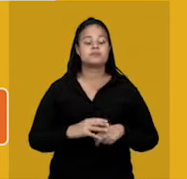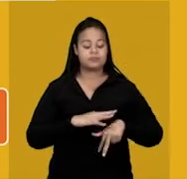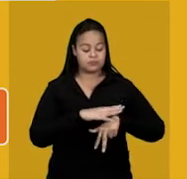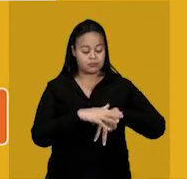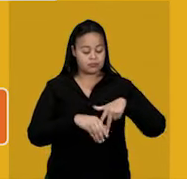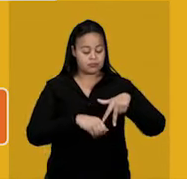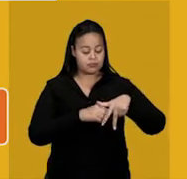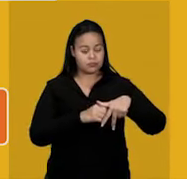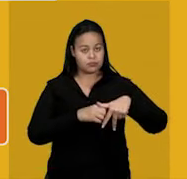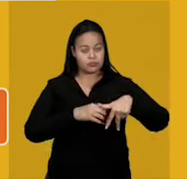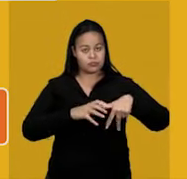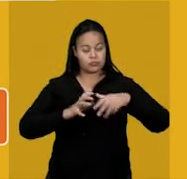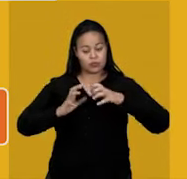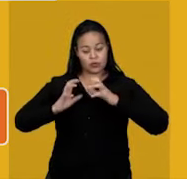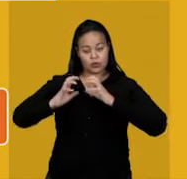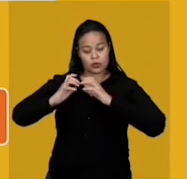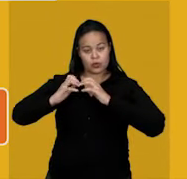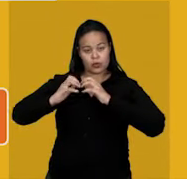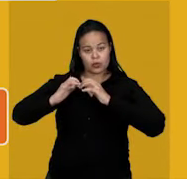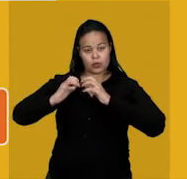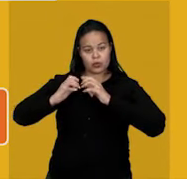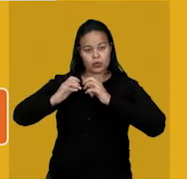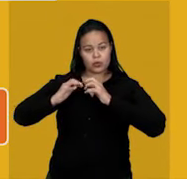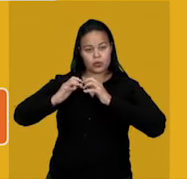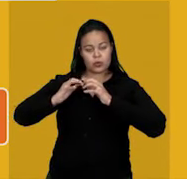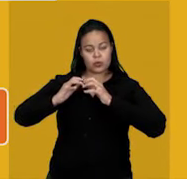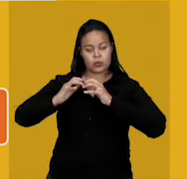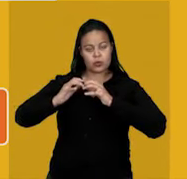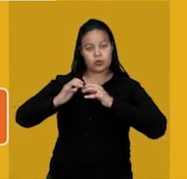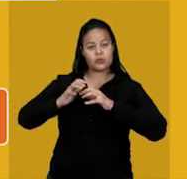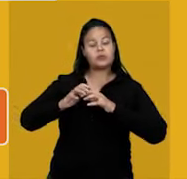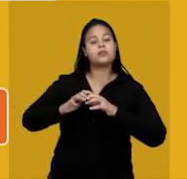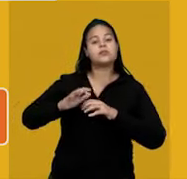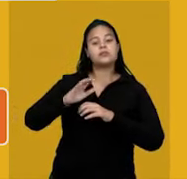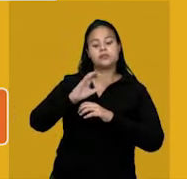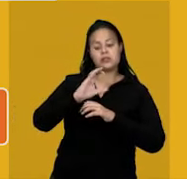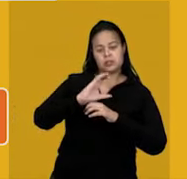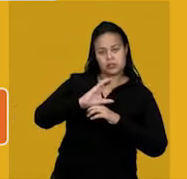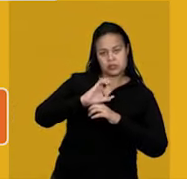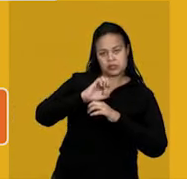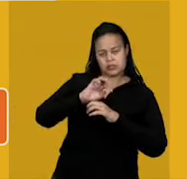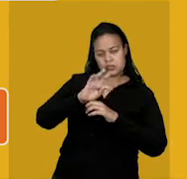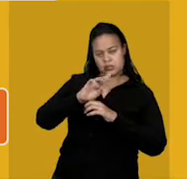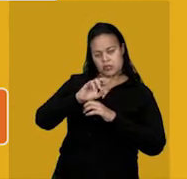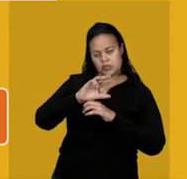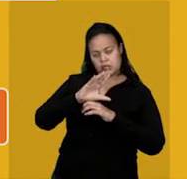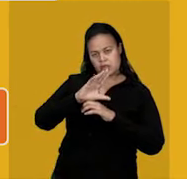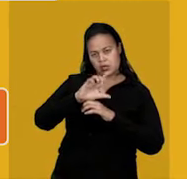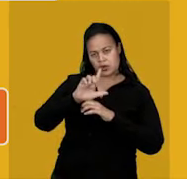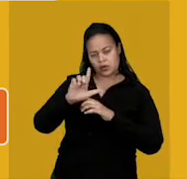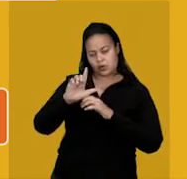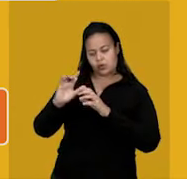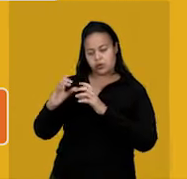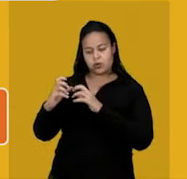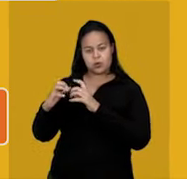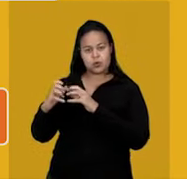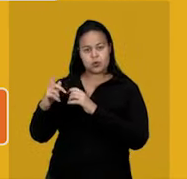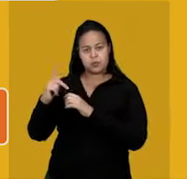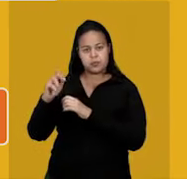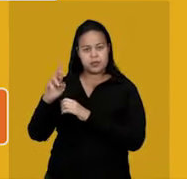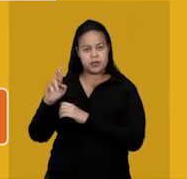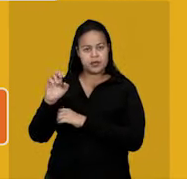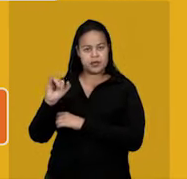nervoso central e sistema nervoso periférico. No sistema nervoso central, nós